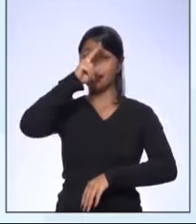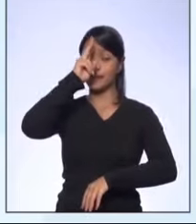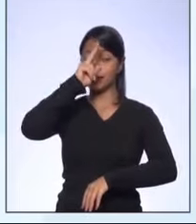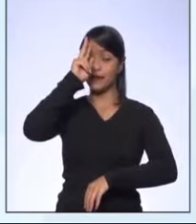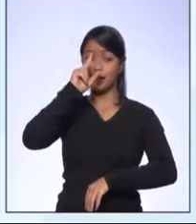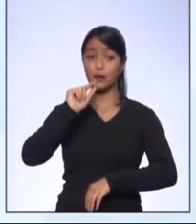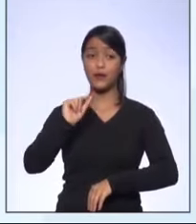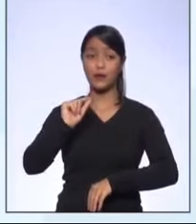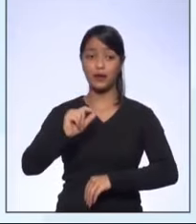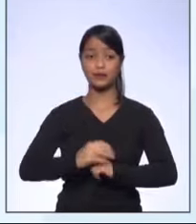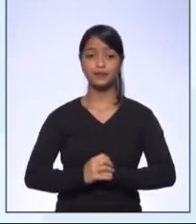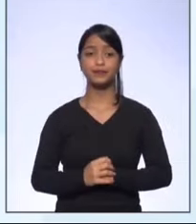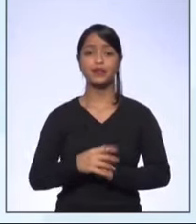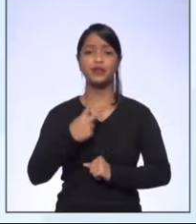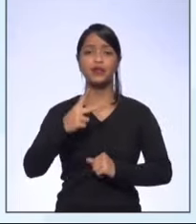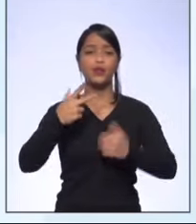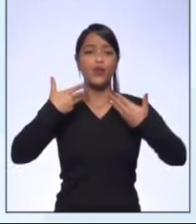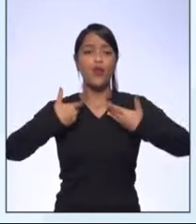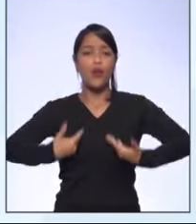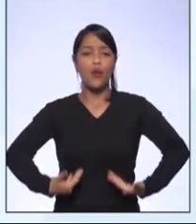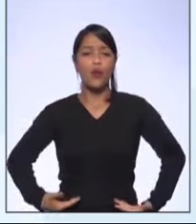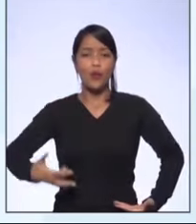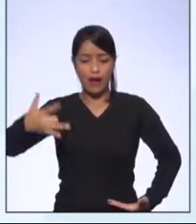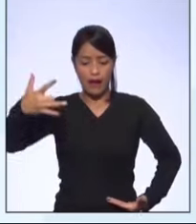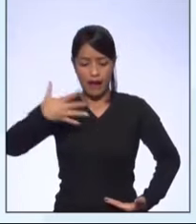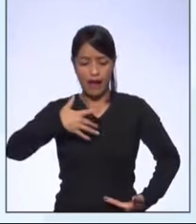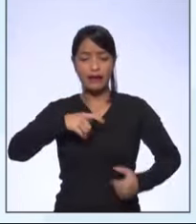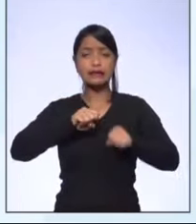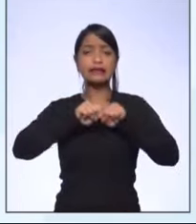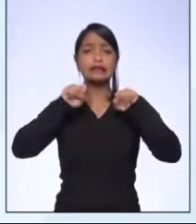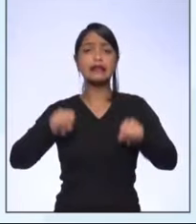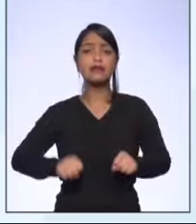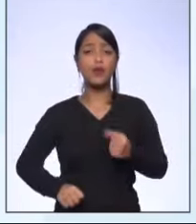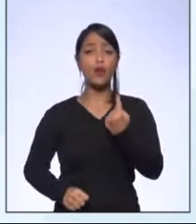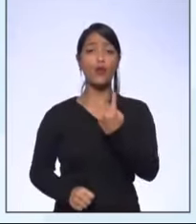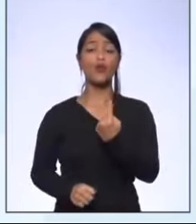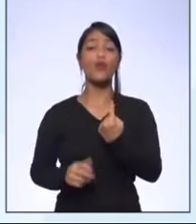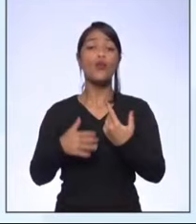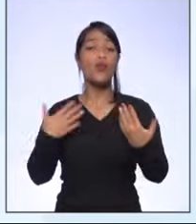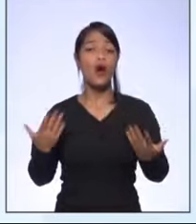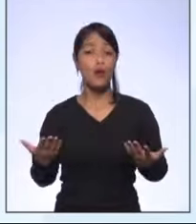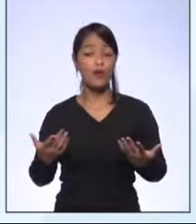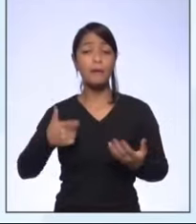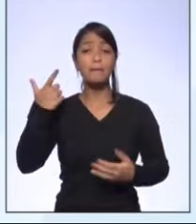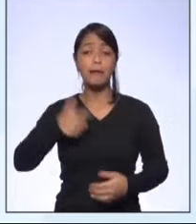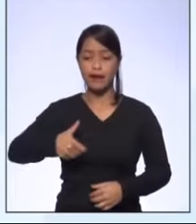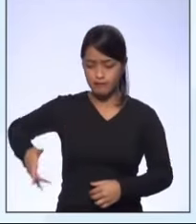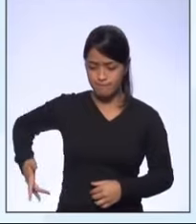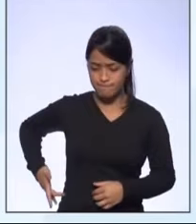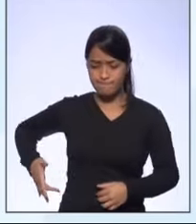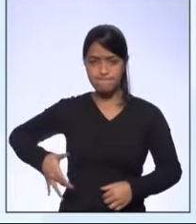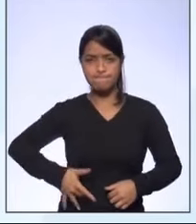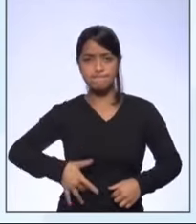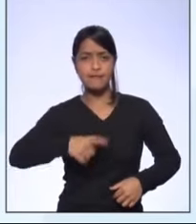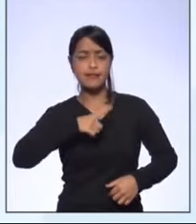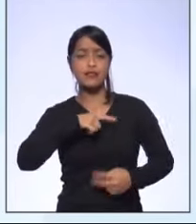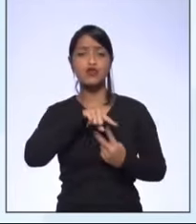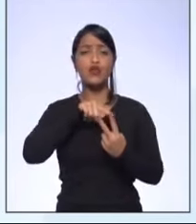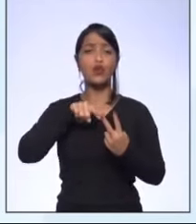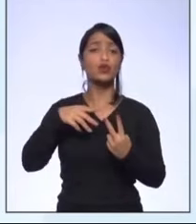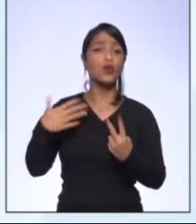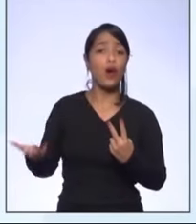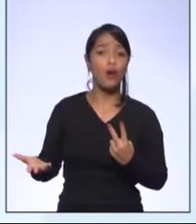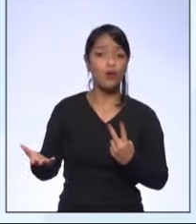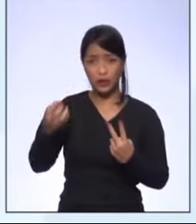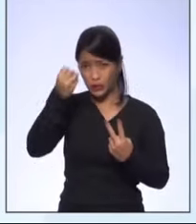Um sistema do seu corpo, pelo menos, e se você conseguir citar 2 órgãos. Se não lembrar, pelo menos um órgão, tá bom? Então,